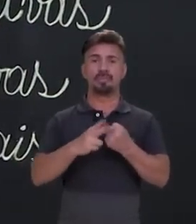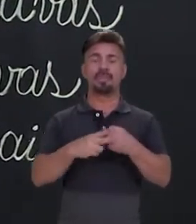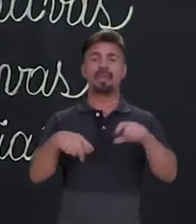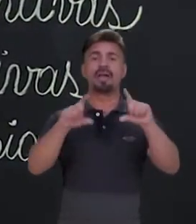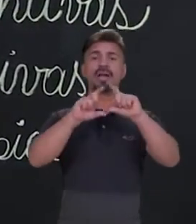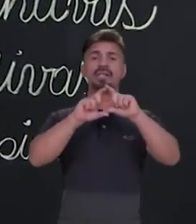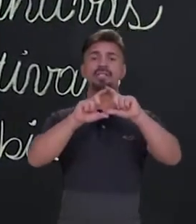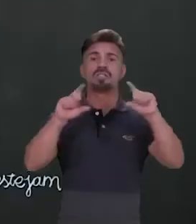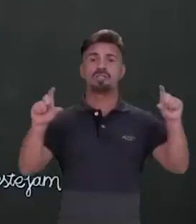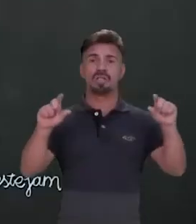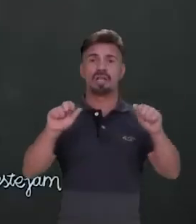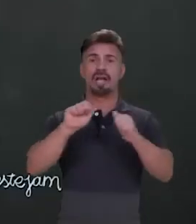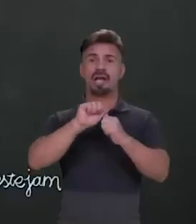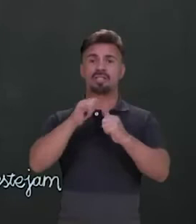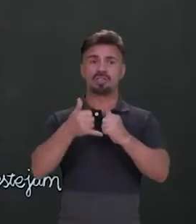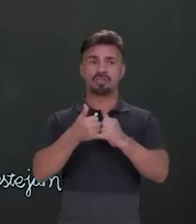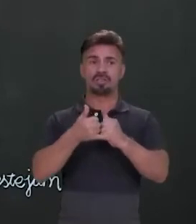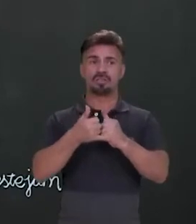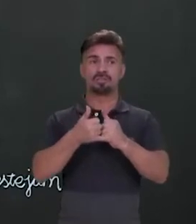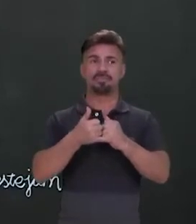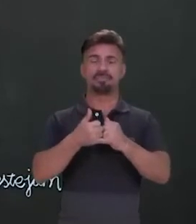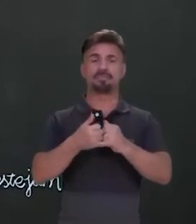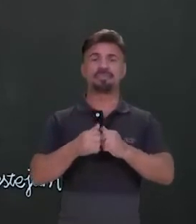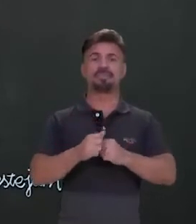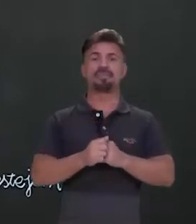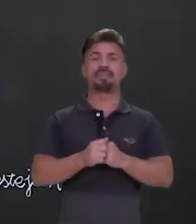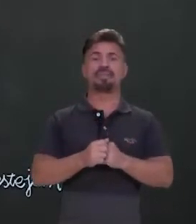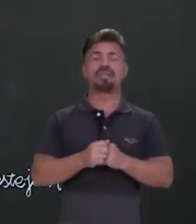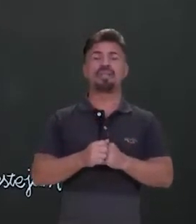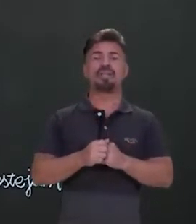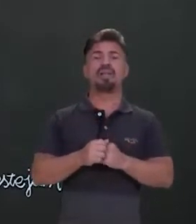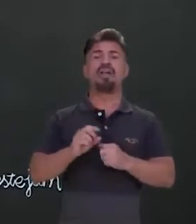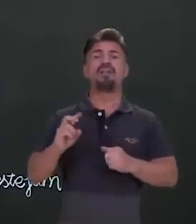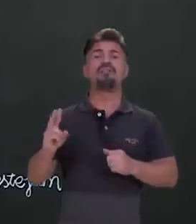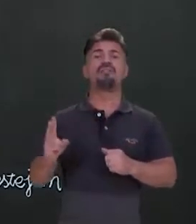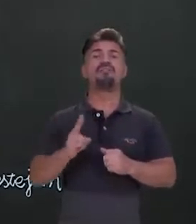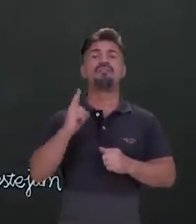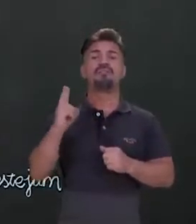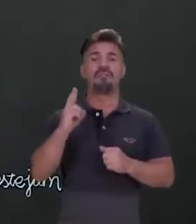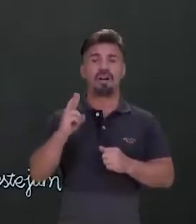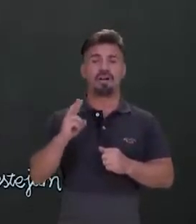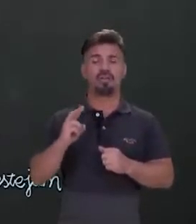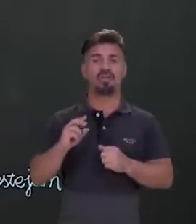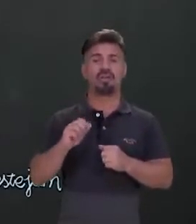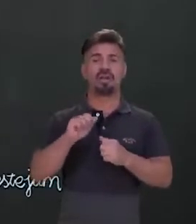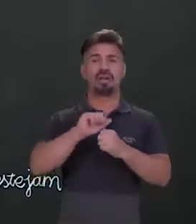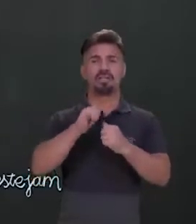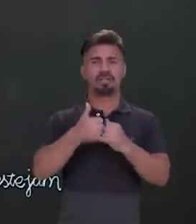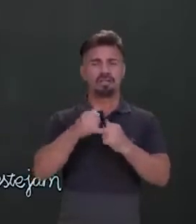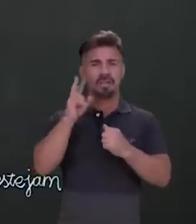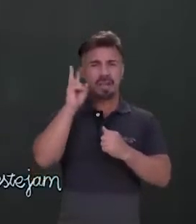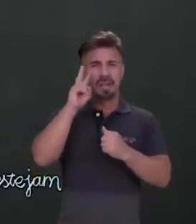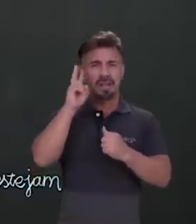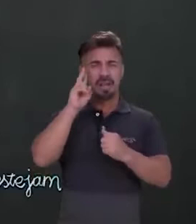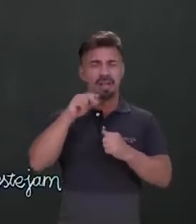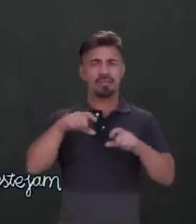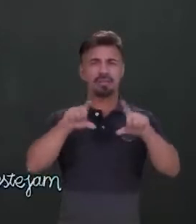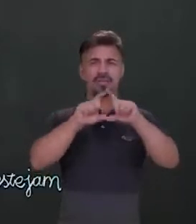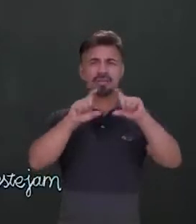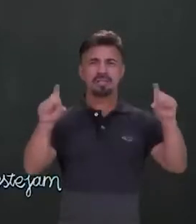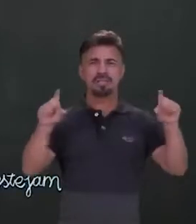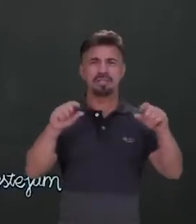As orações adjetivas são as que têm valor de adjetivo. Lembra que o adjetivo, do ponto de